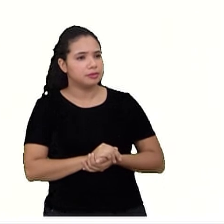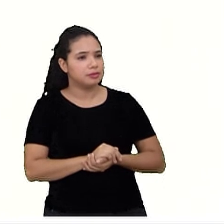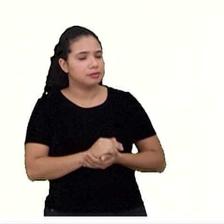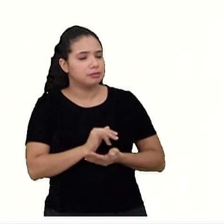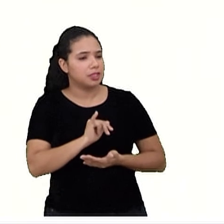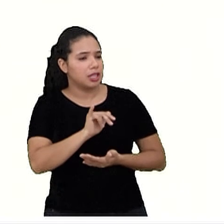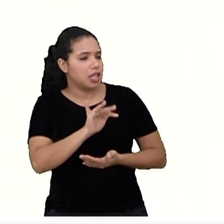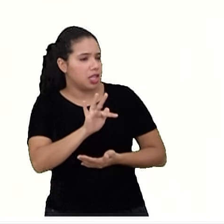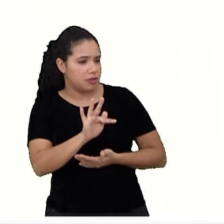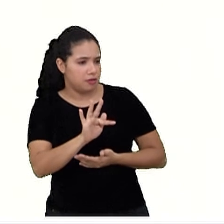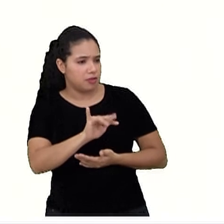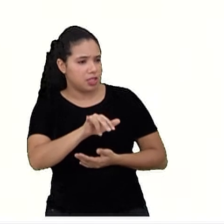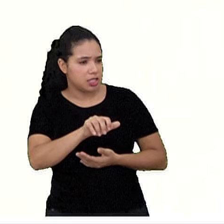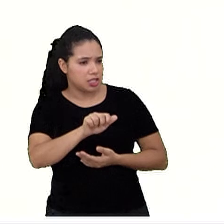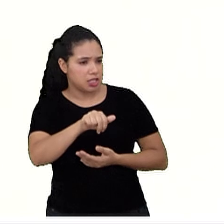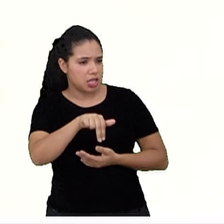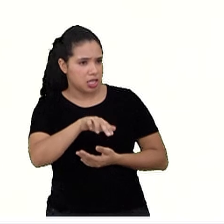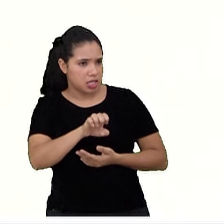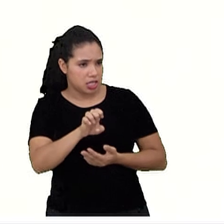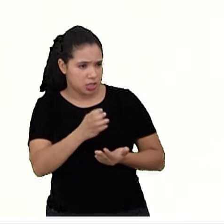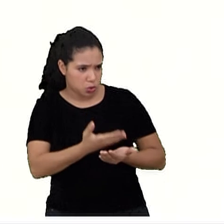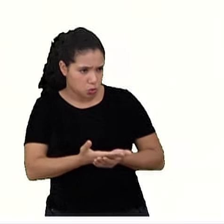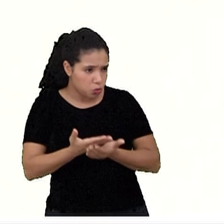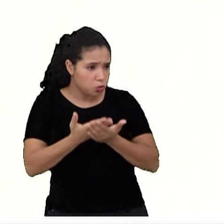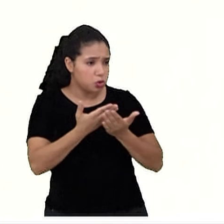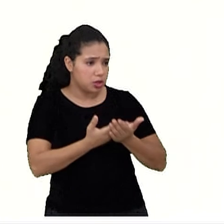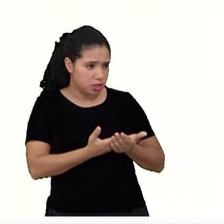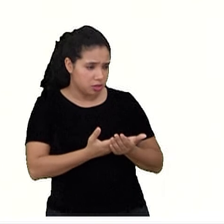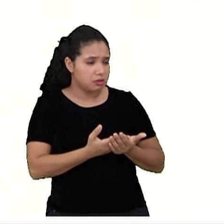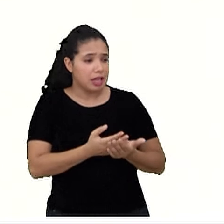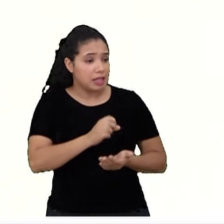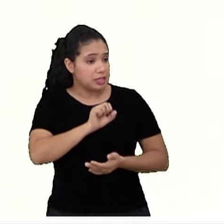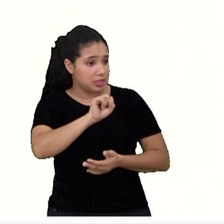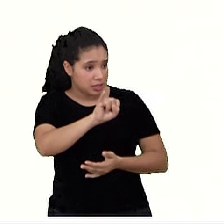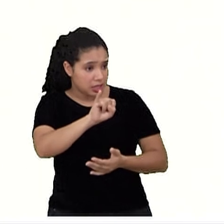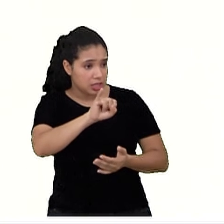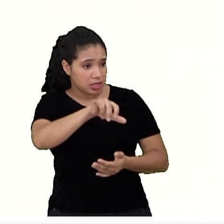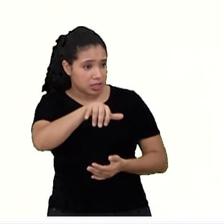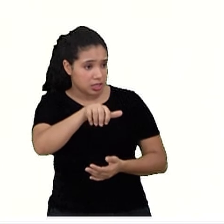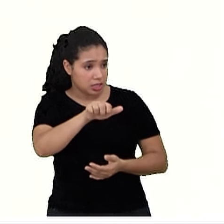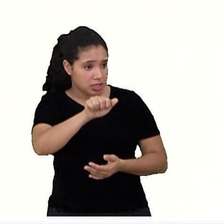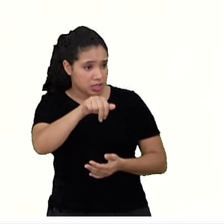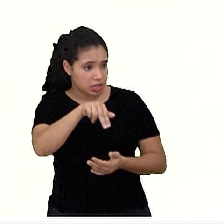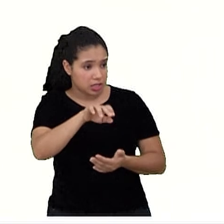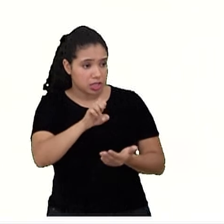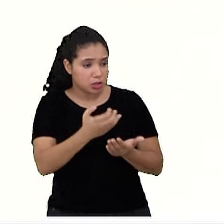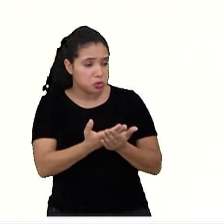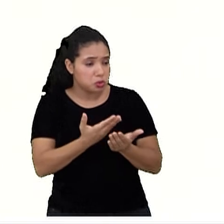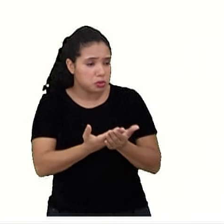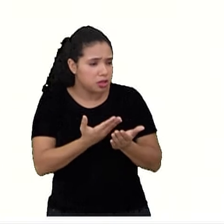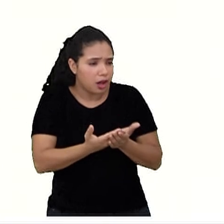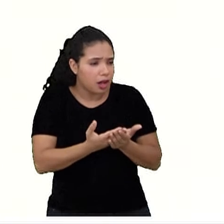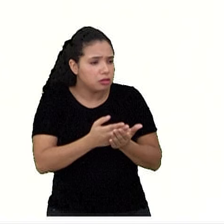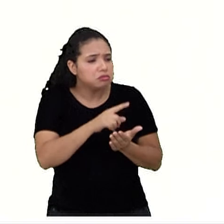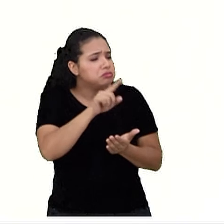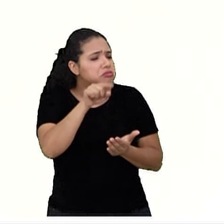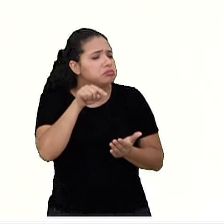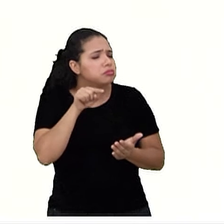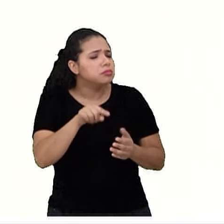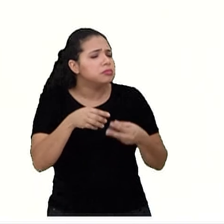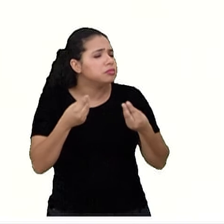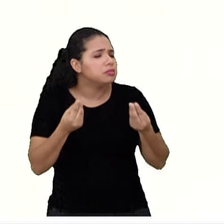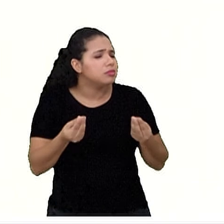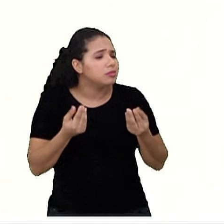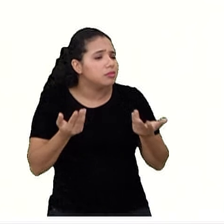if Jane studies, se Jane estudar, tá, a pessoa vai ficar sem entender. Por isso ela